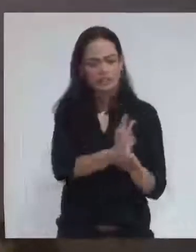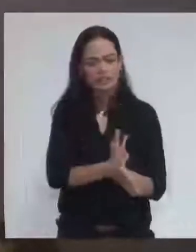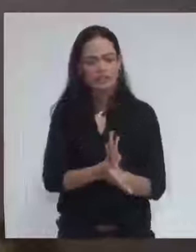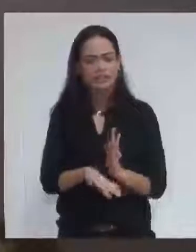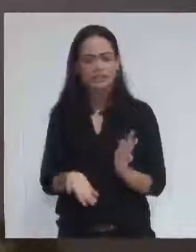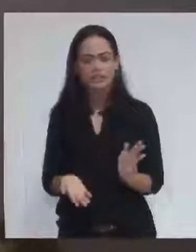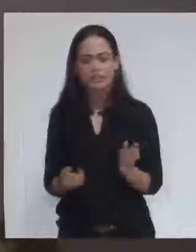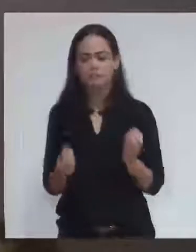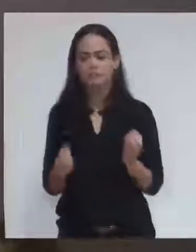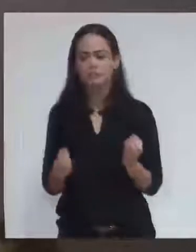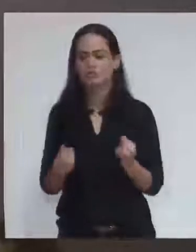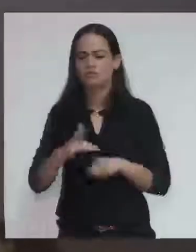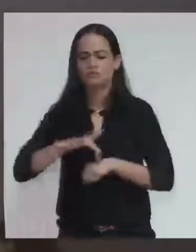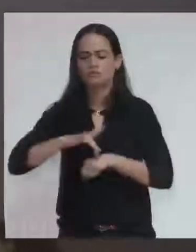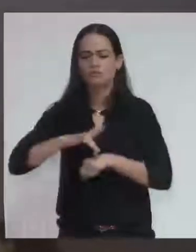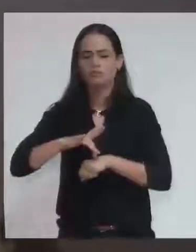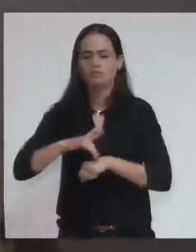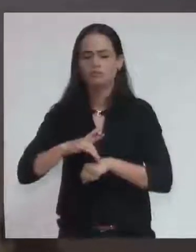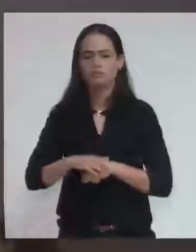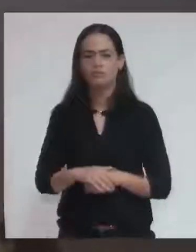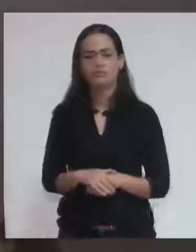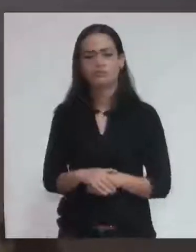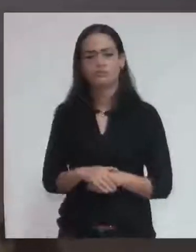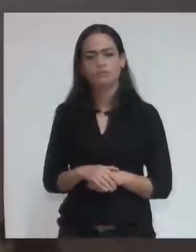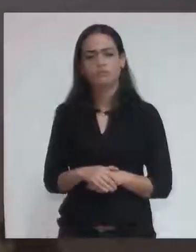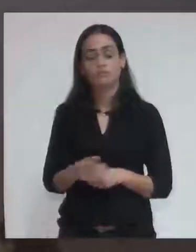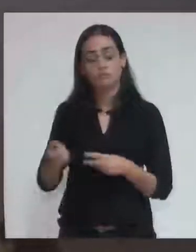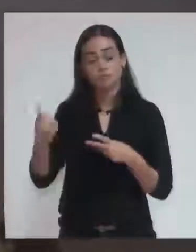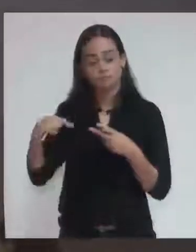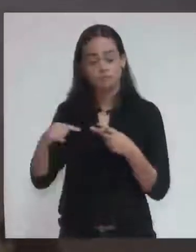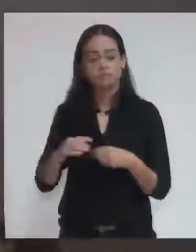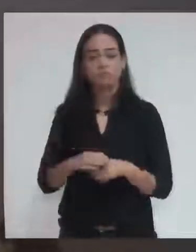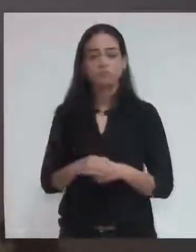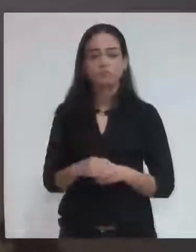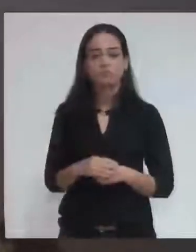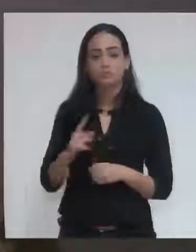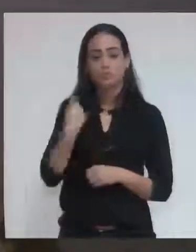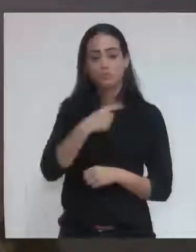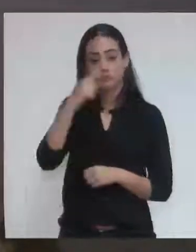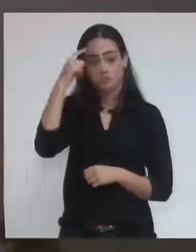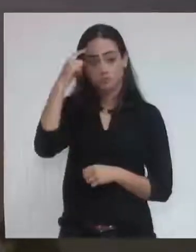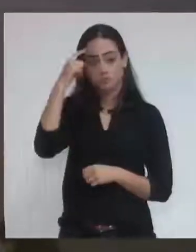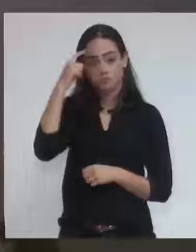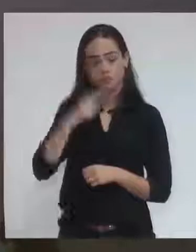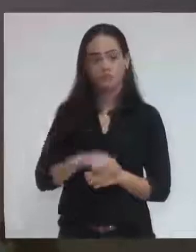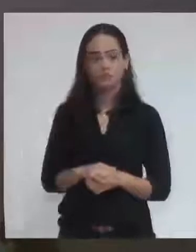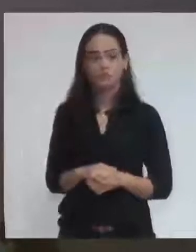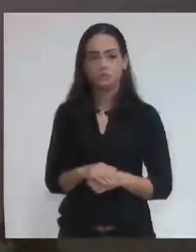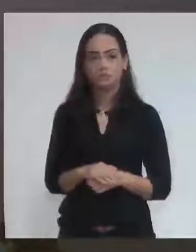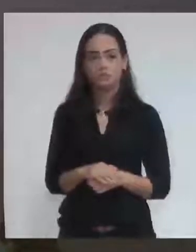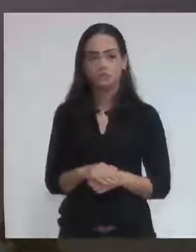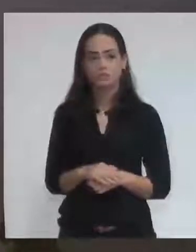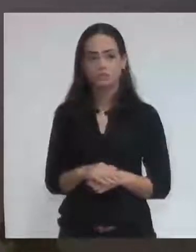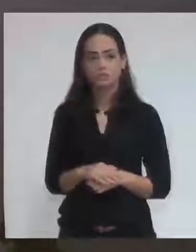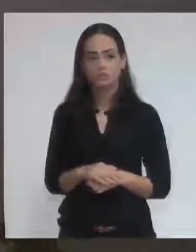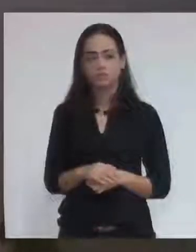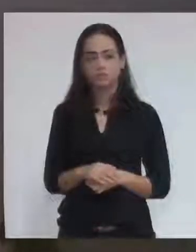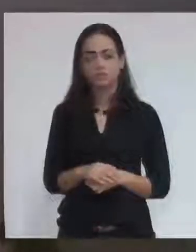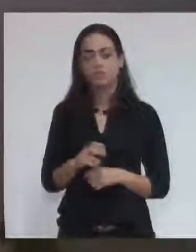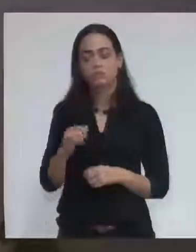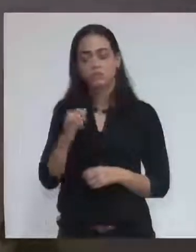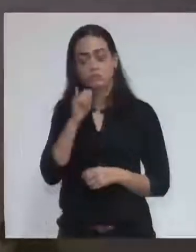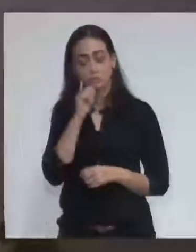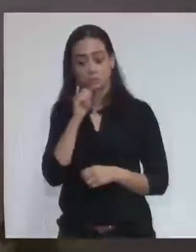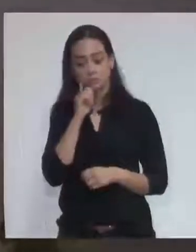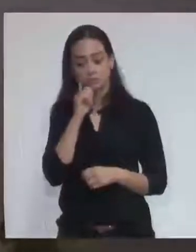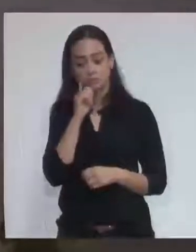e etc. Outra questão para a gente pensar. A partir do momento que seja feita uma nova avaliação médica, ou que seja, e é